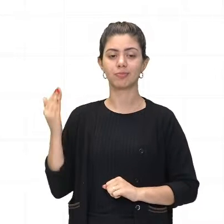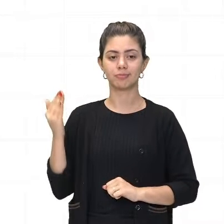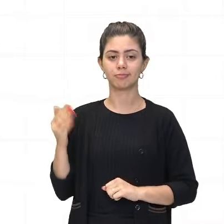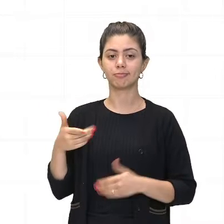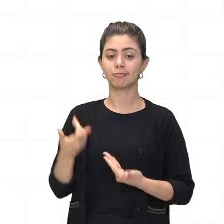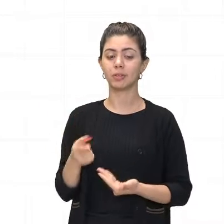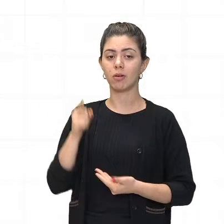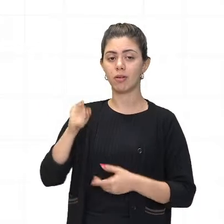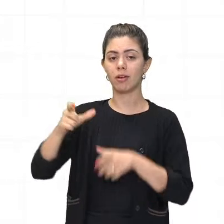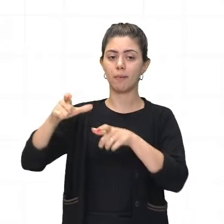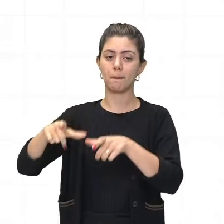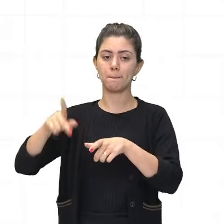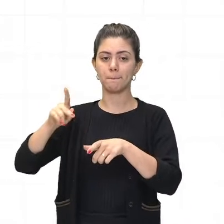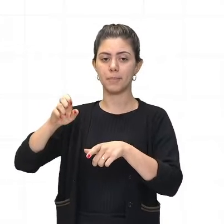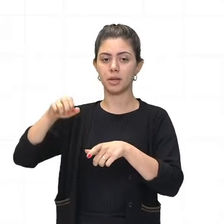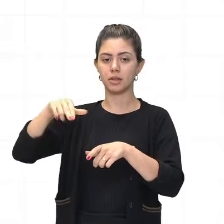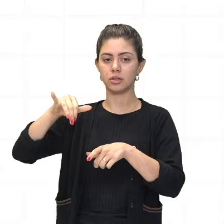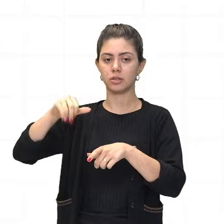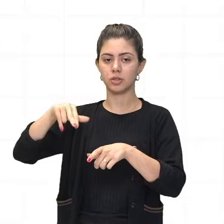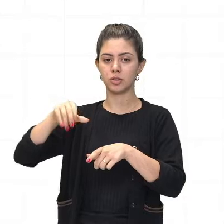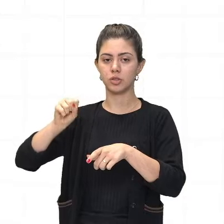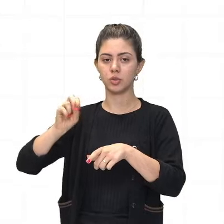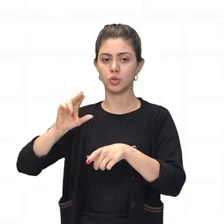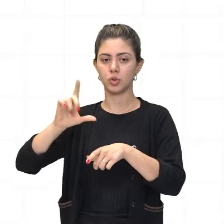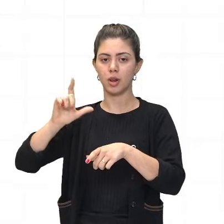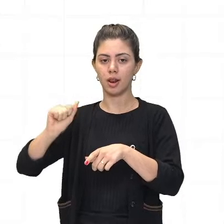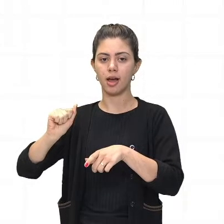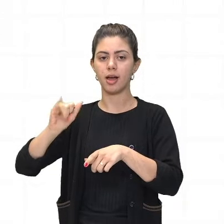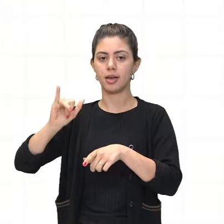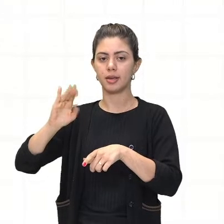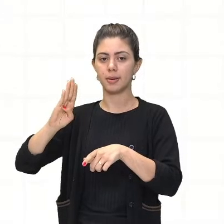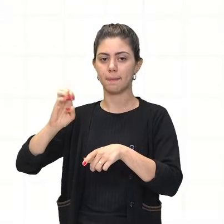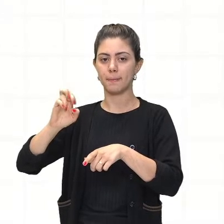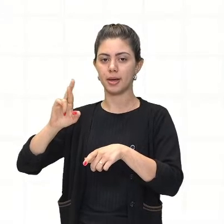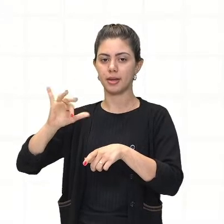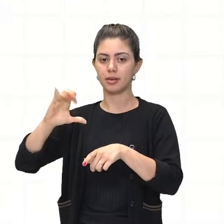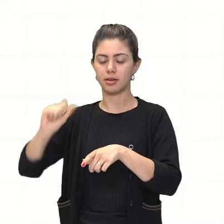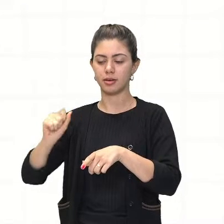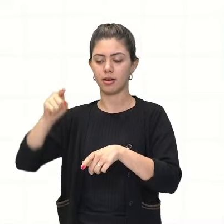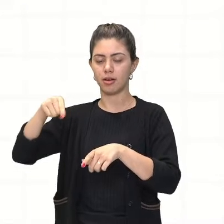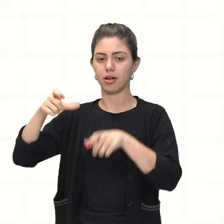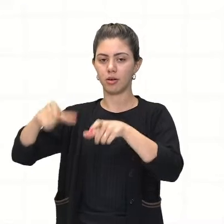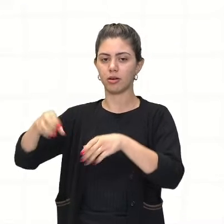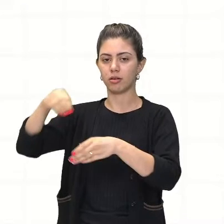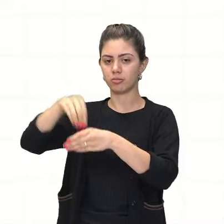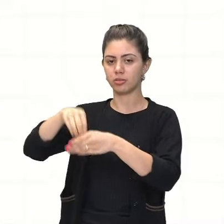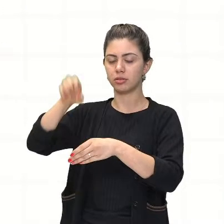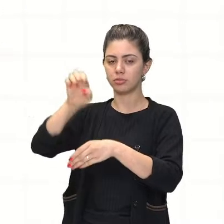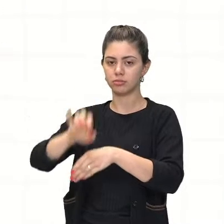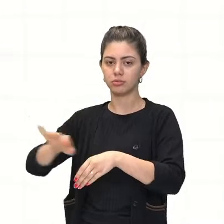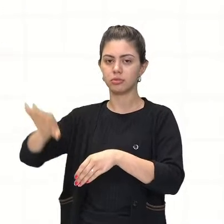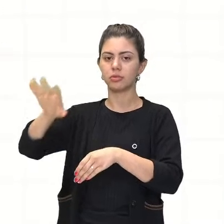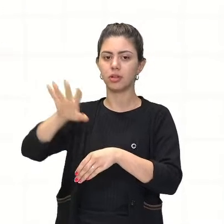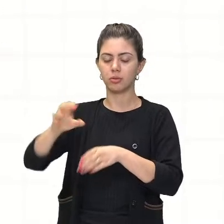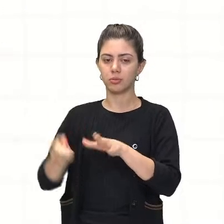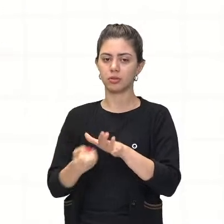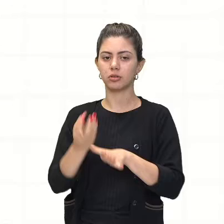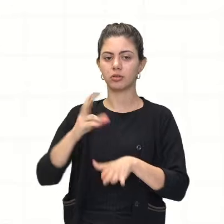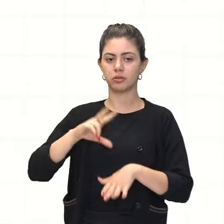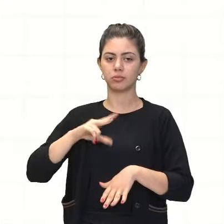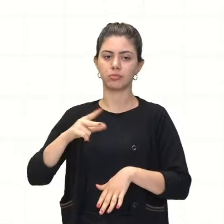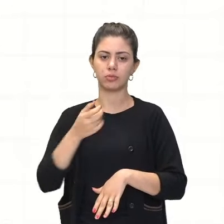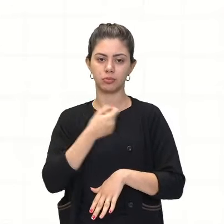Península Ibérica, a formação das monarquias nacionais foi um dos resultados da luta dos cristãos contra